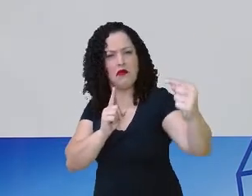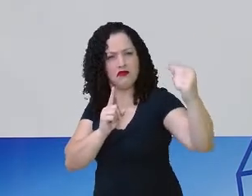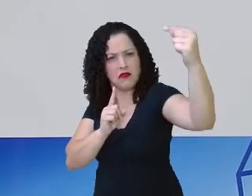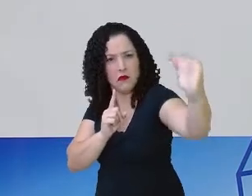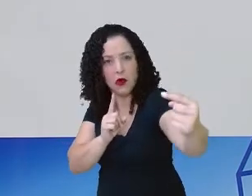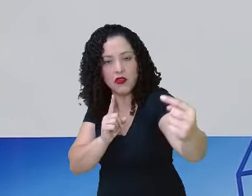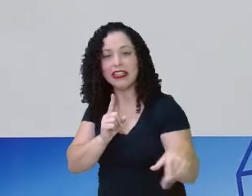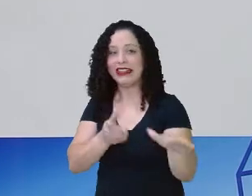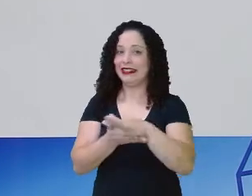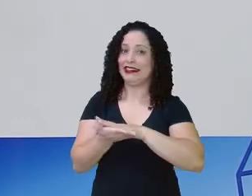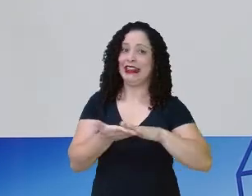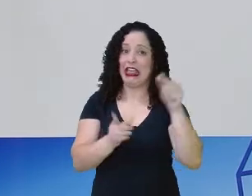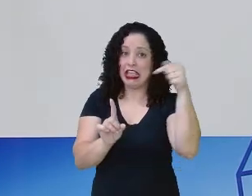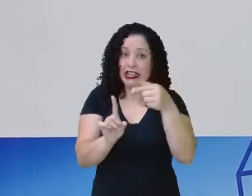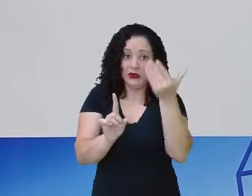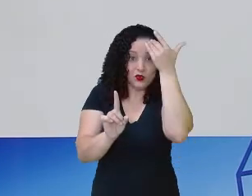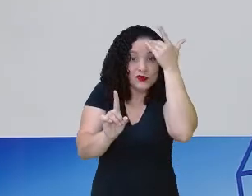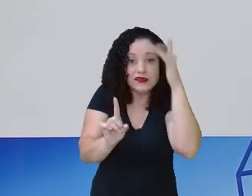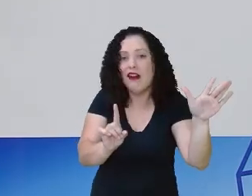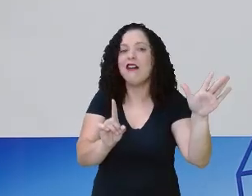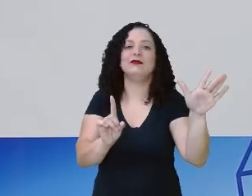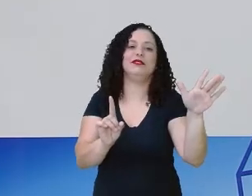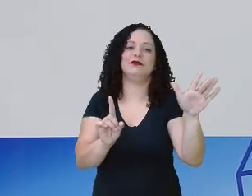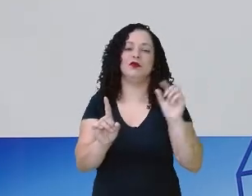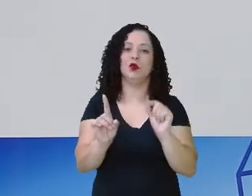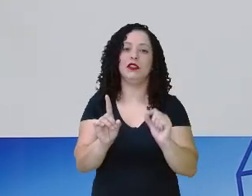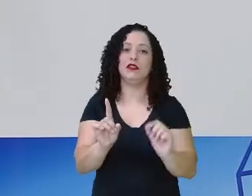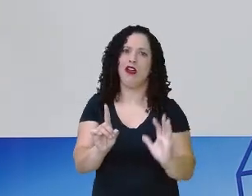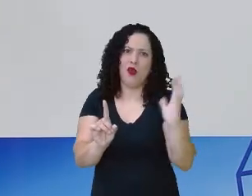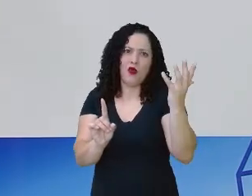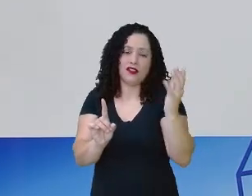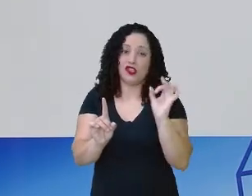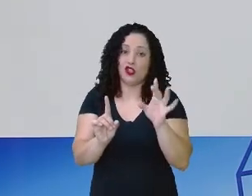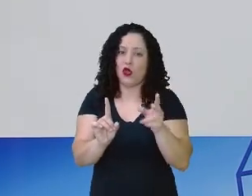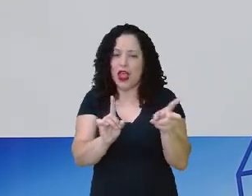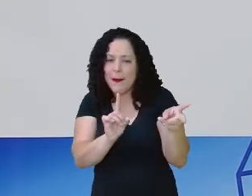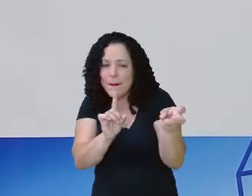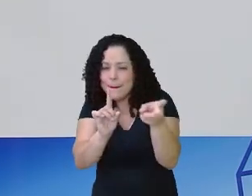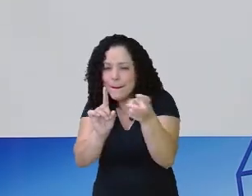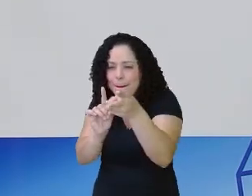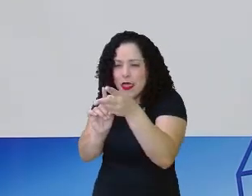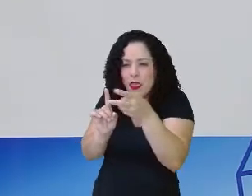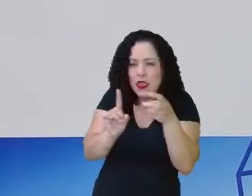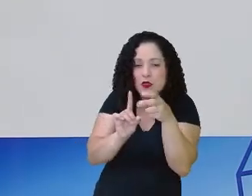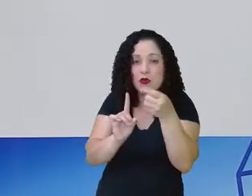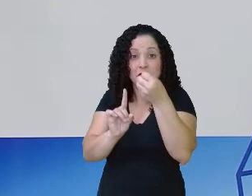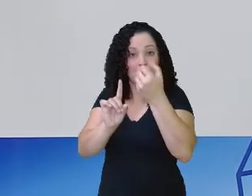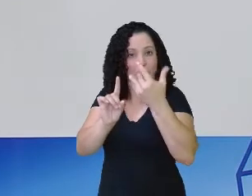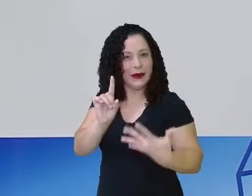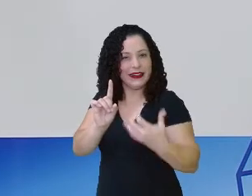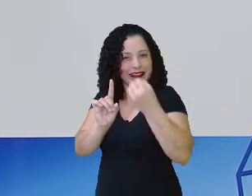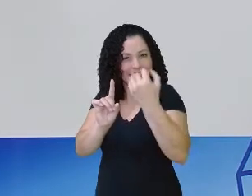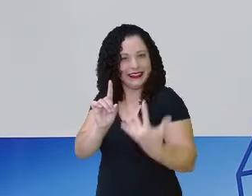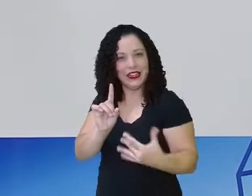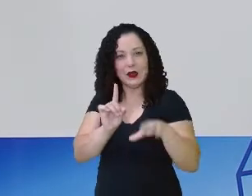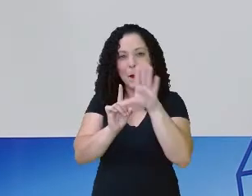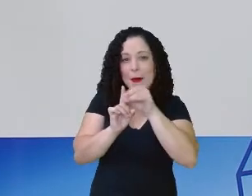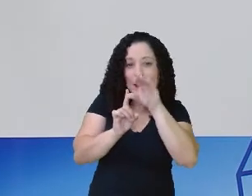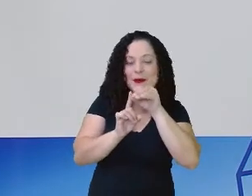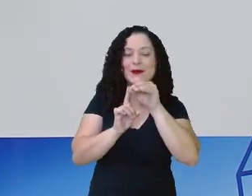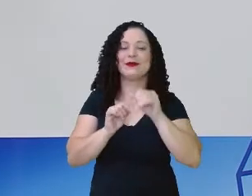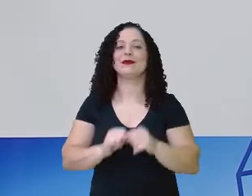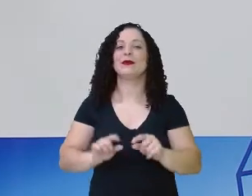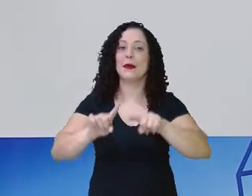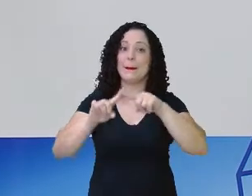seguinte, porque ele não sabe o que vai acontecer. Ele está apenas observando e relatando para alguém. Já